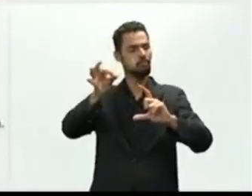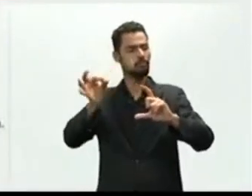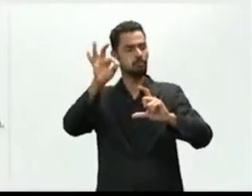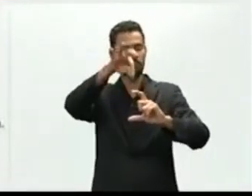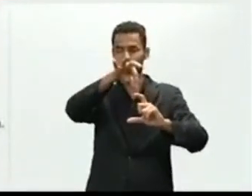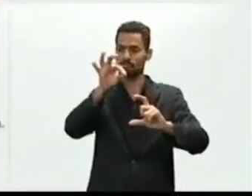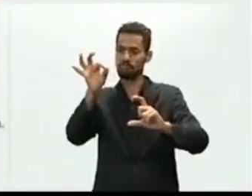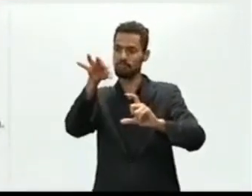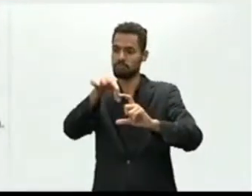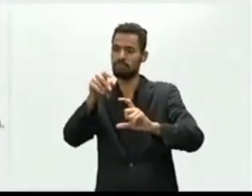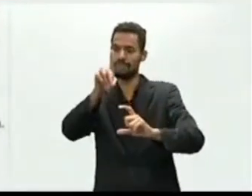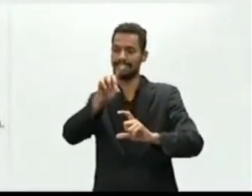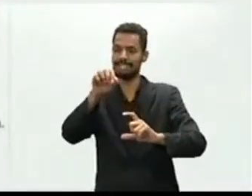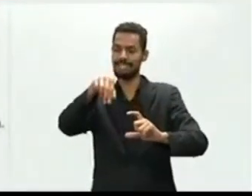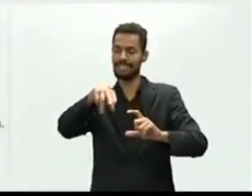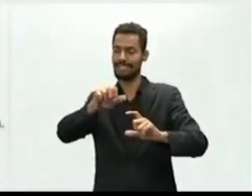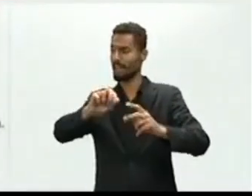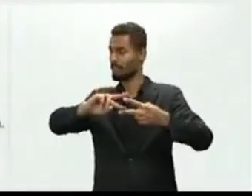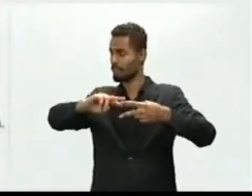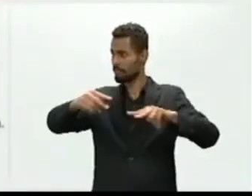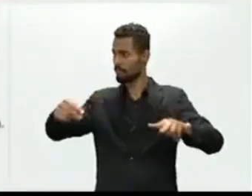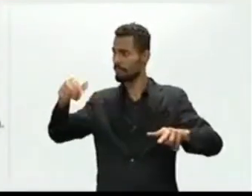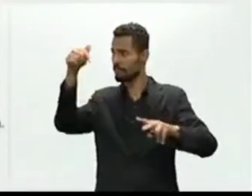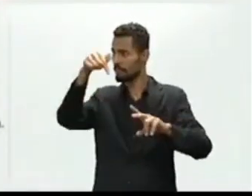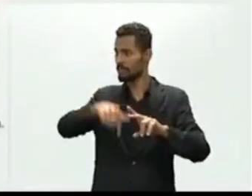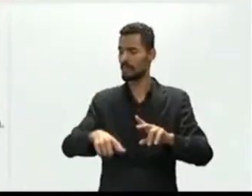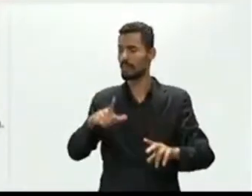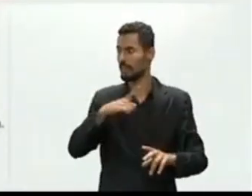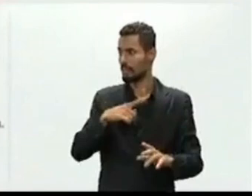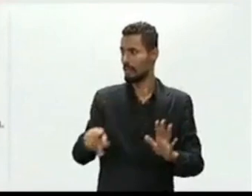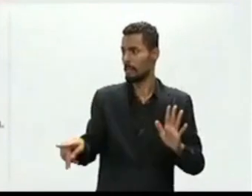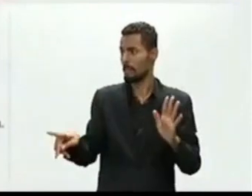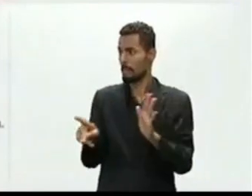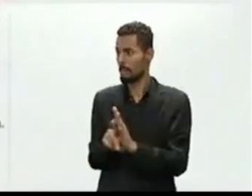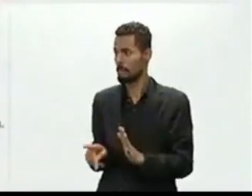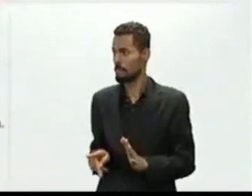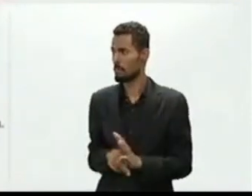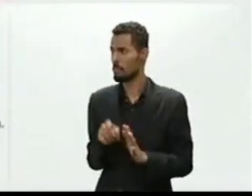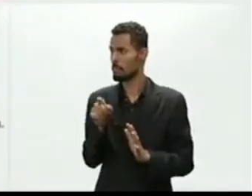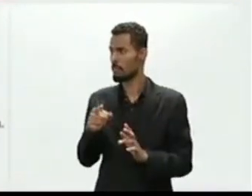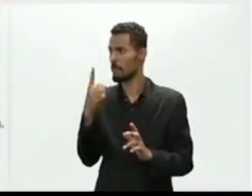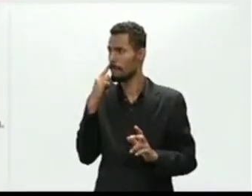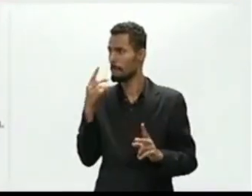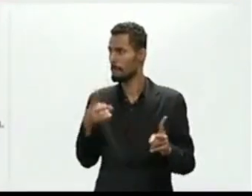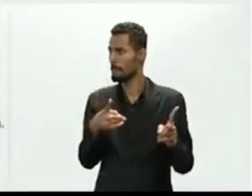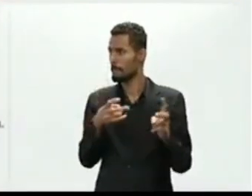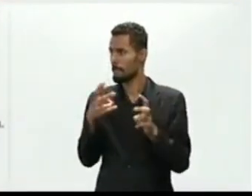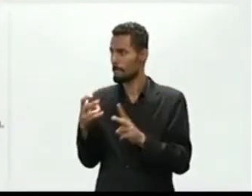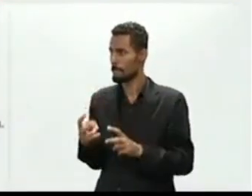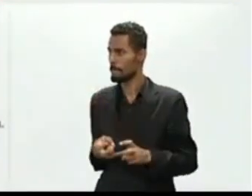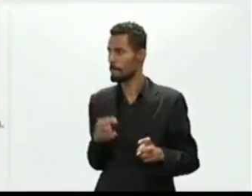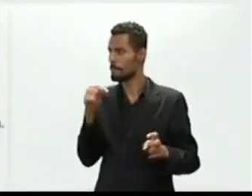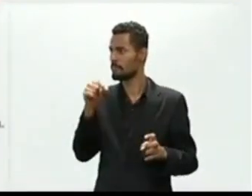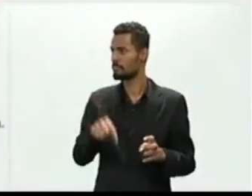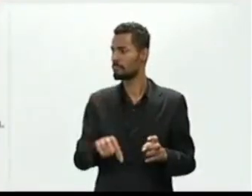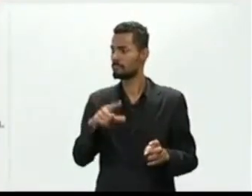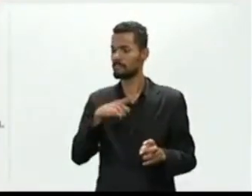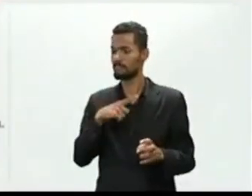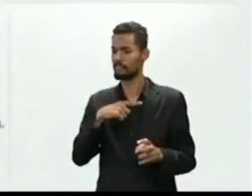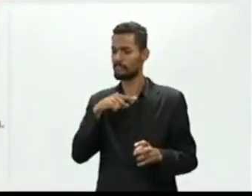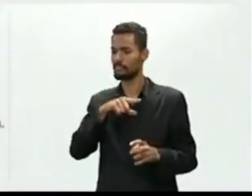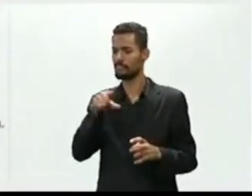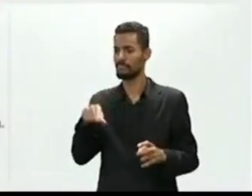ser um pedaço de DNA e por ter um sistema de origem aí, como a gente vê esse ORI aqui, isso